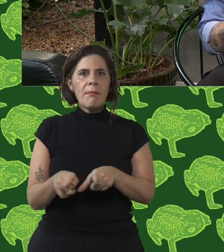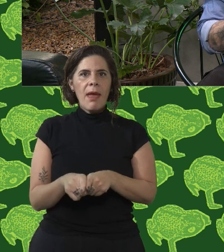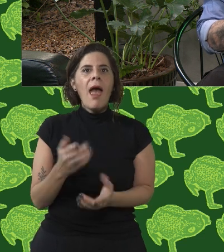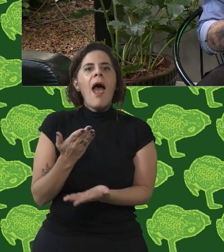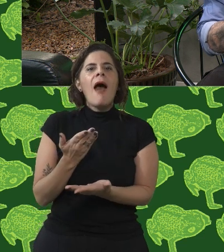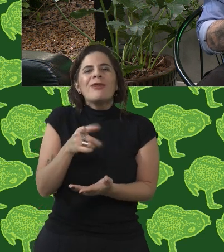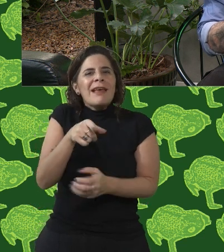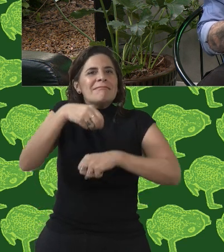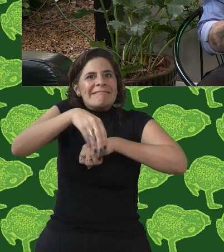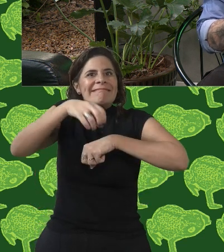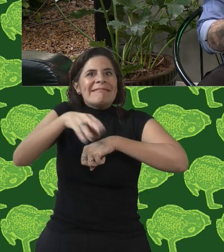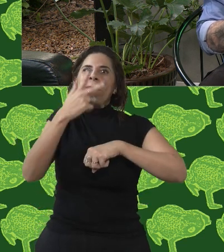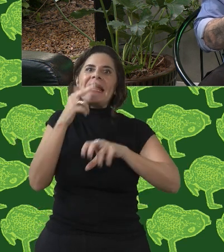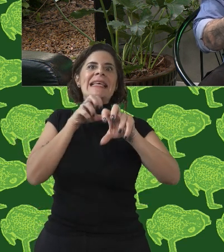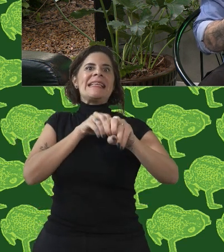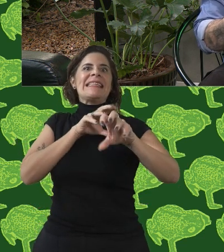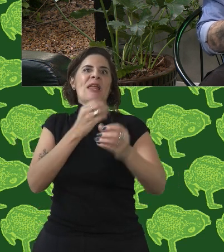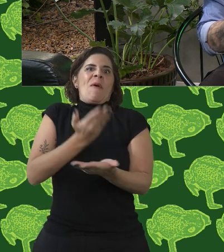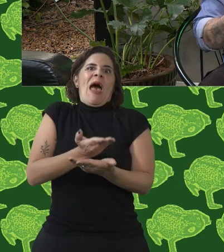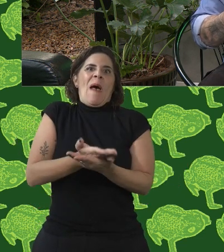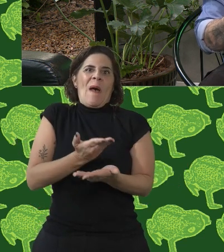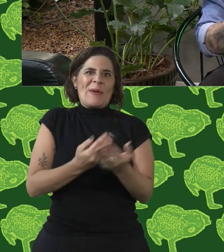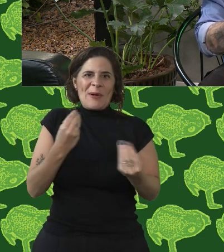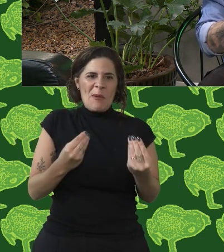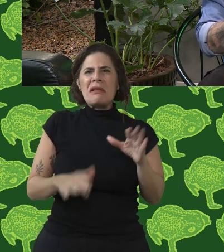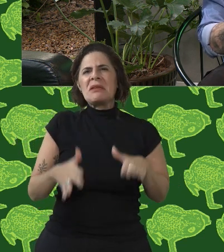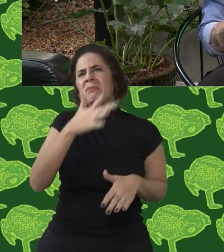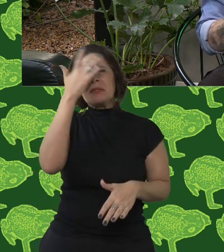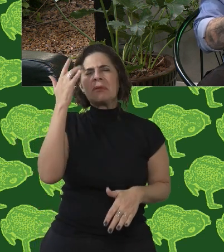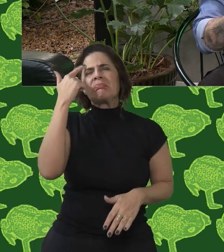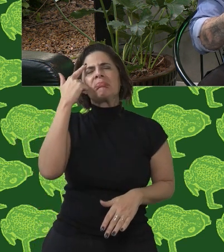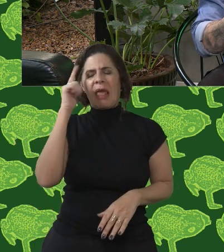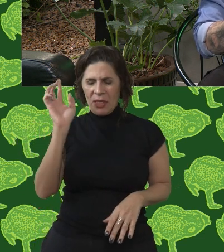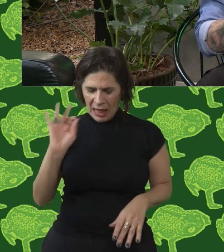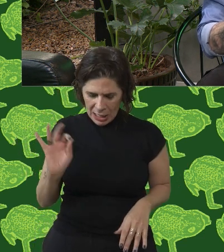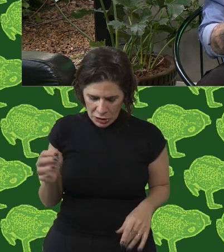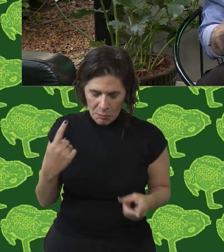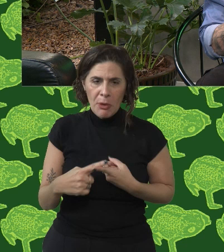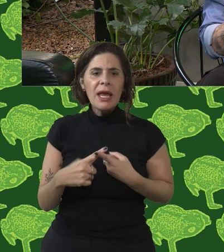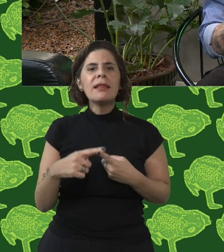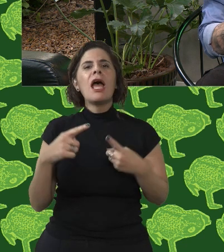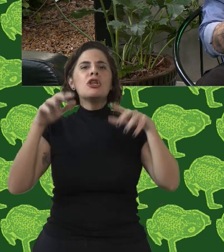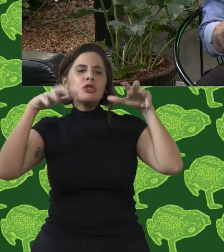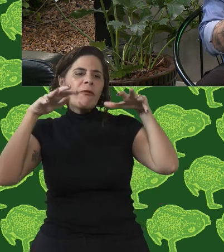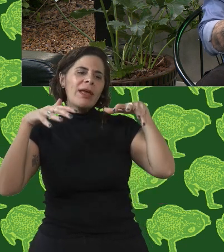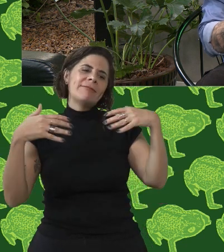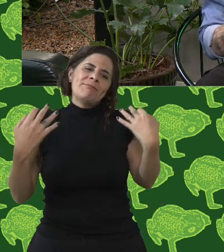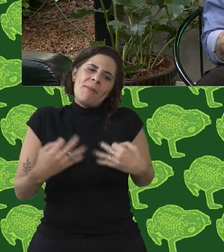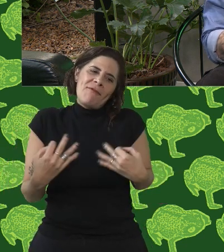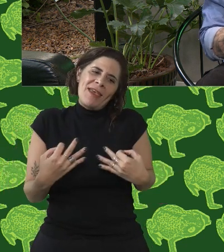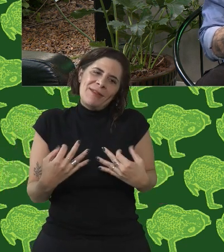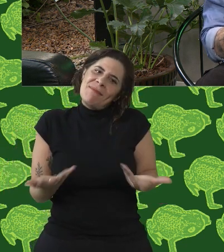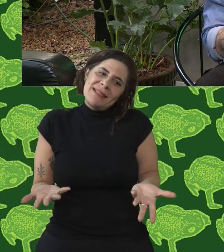vezes as pessoas realmente não entendem, né? Normalmente elas podem pensar que está chovendo, então isso é perfeito, ótimo, está tudo certo, e na verdade não é